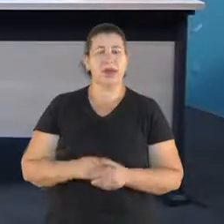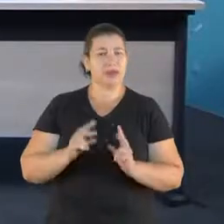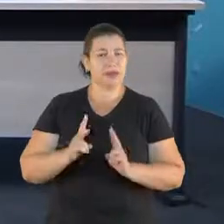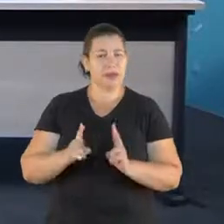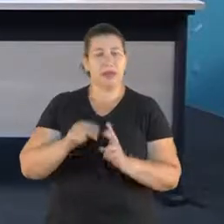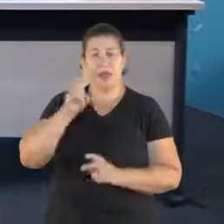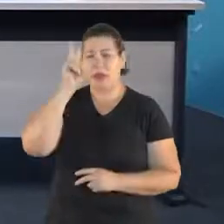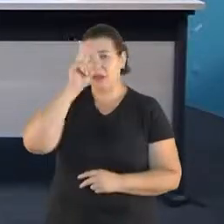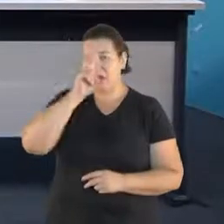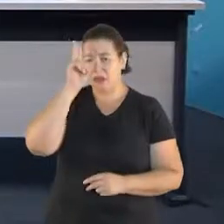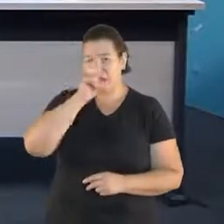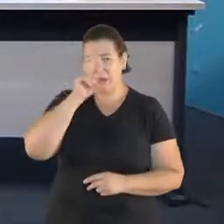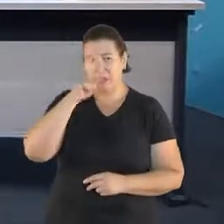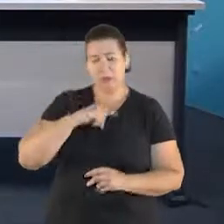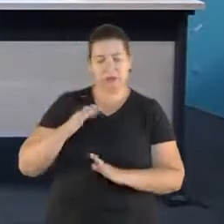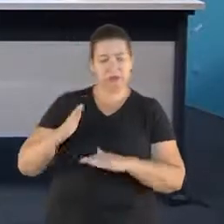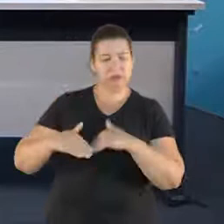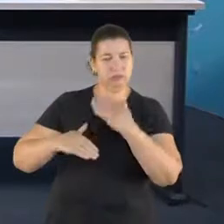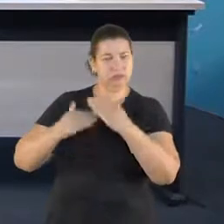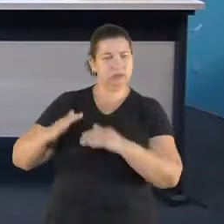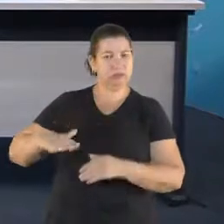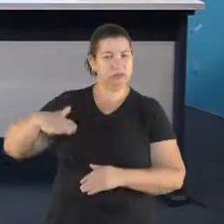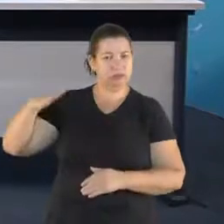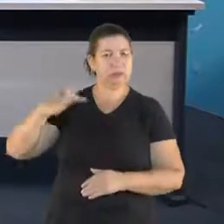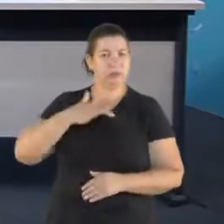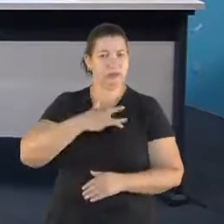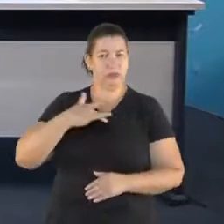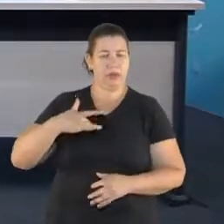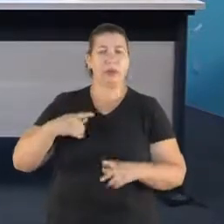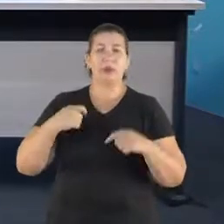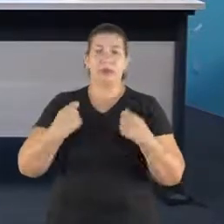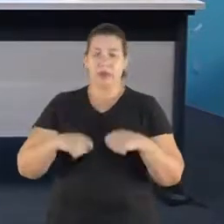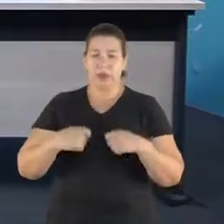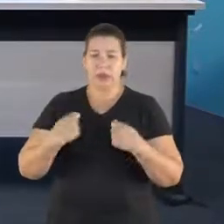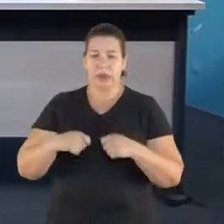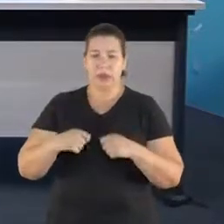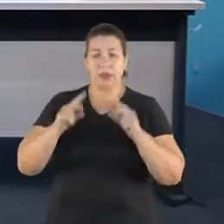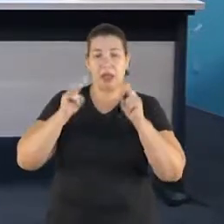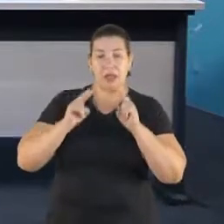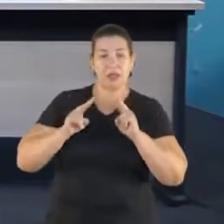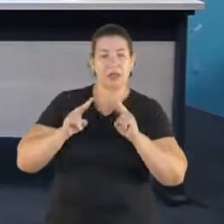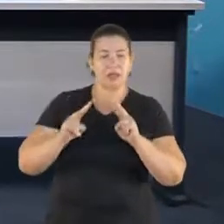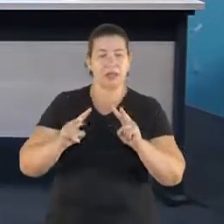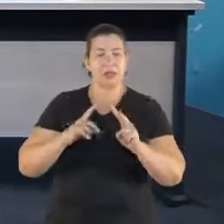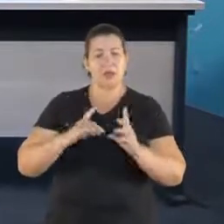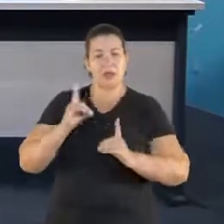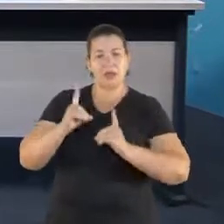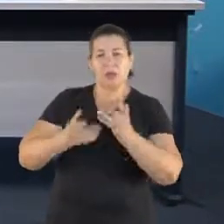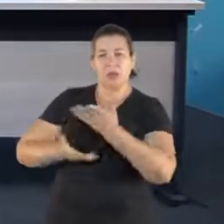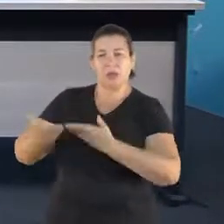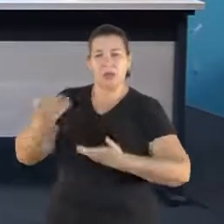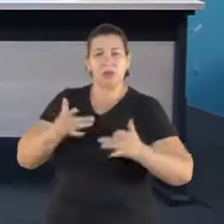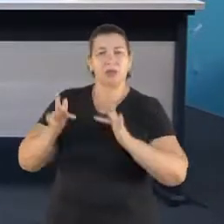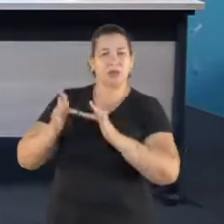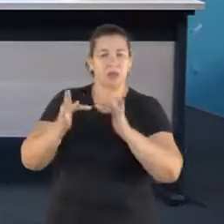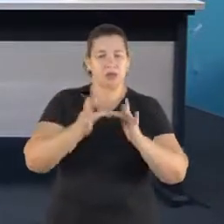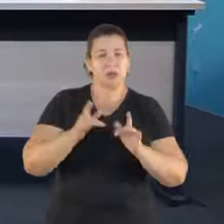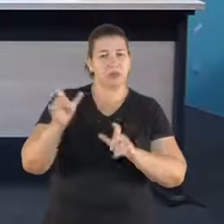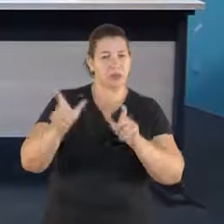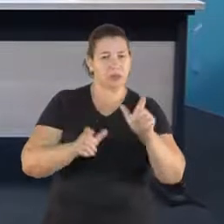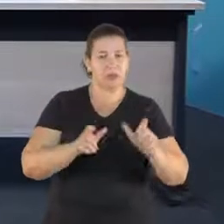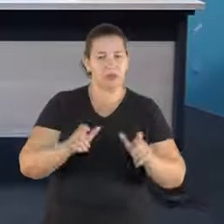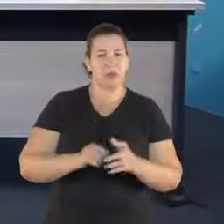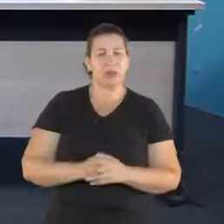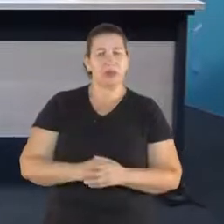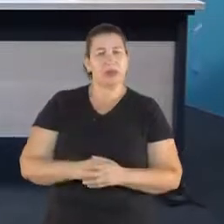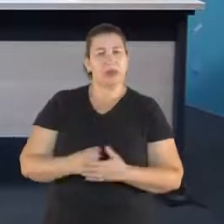Sempre se lembrem que, para um desenvolvimento saudável, é necessário realmente nós darmos atenção aos diálogos que desenvolvemos com as